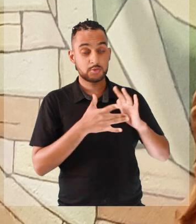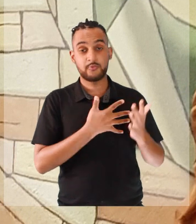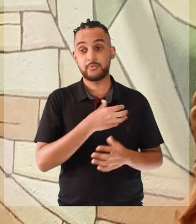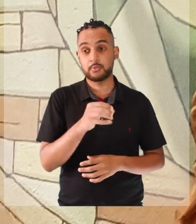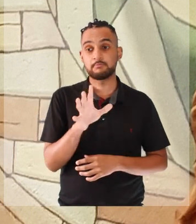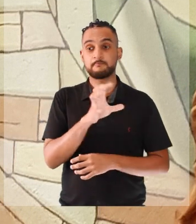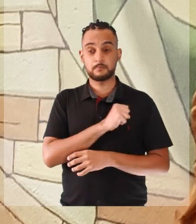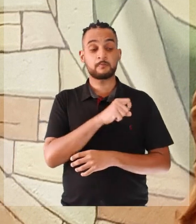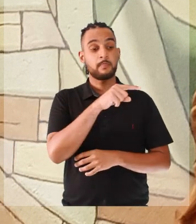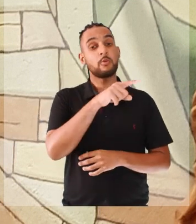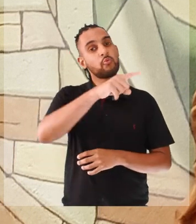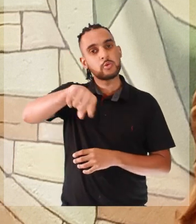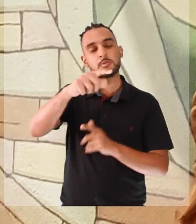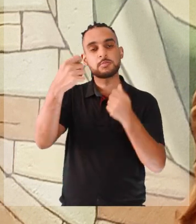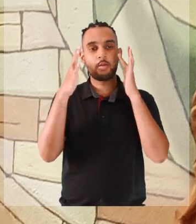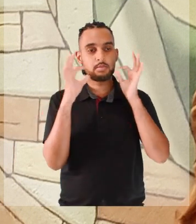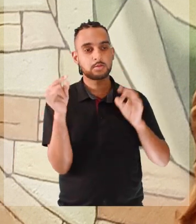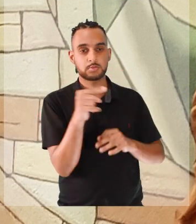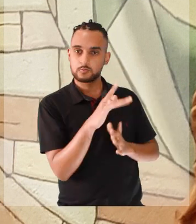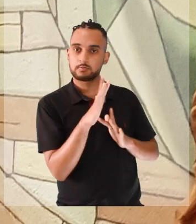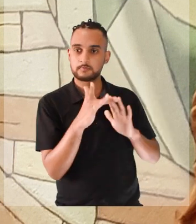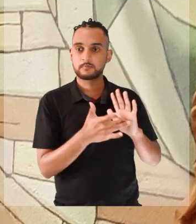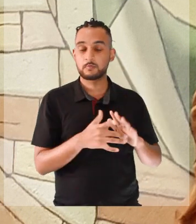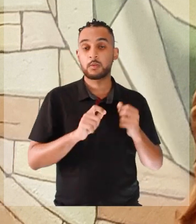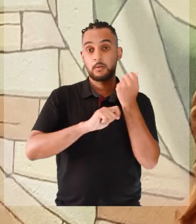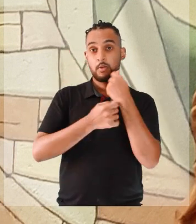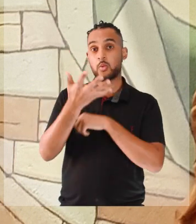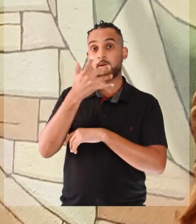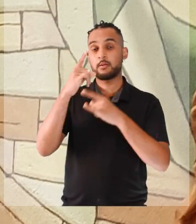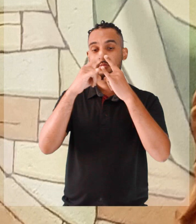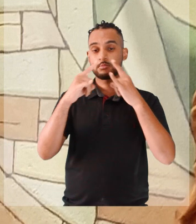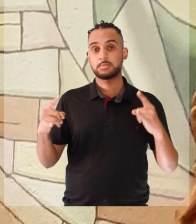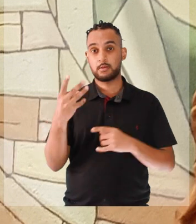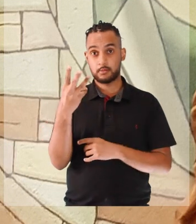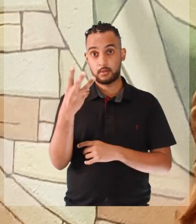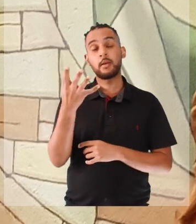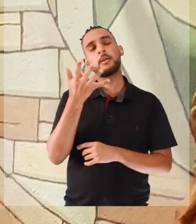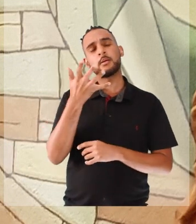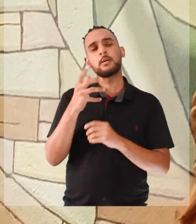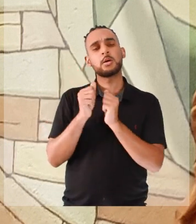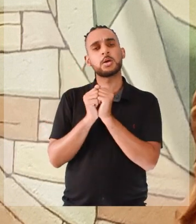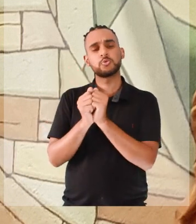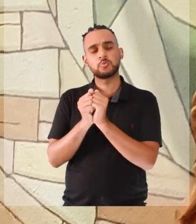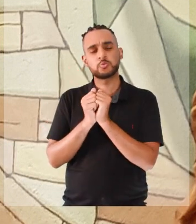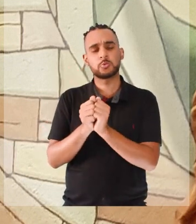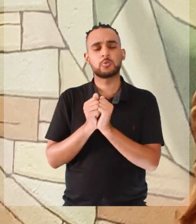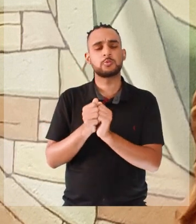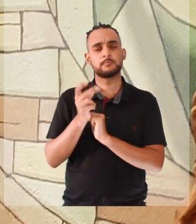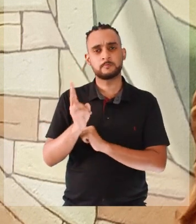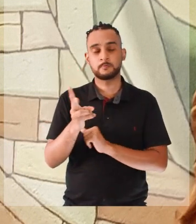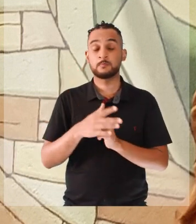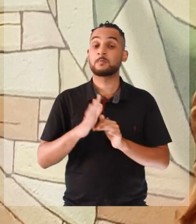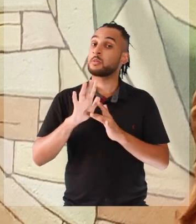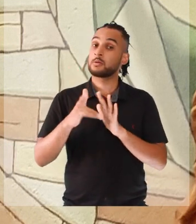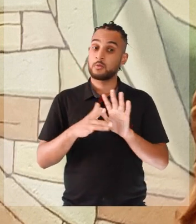amado, aquele a quem se deve escutar. Pedro queria armar três tendas e permanecer plenamente naquele